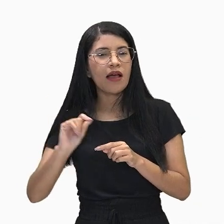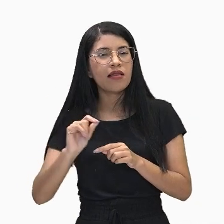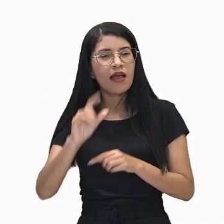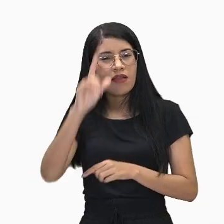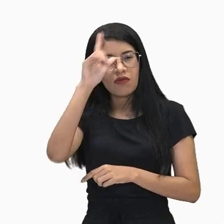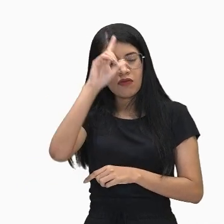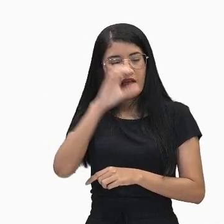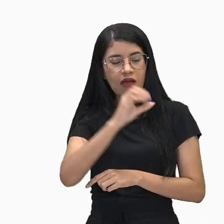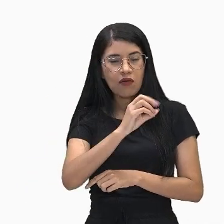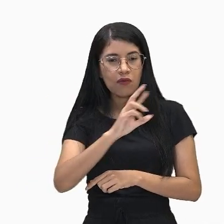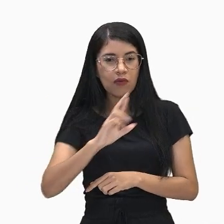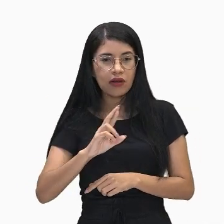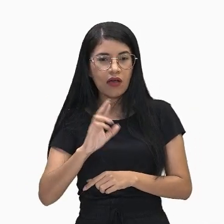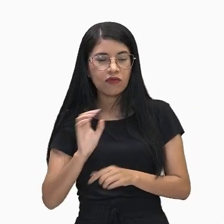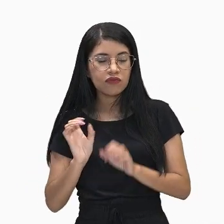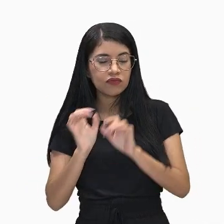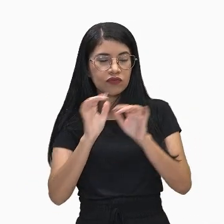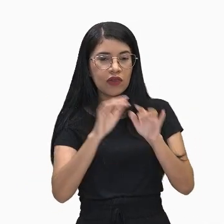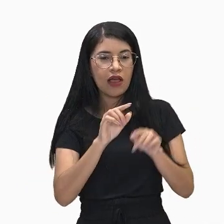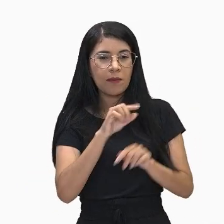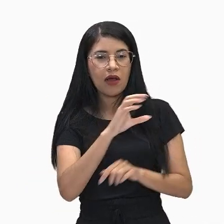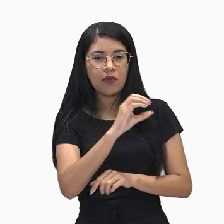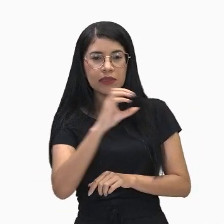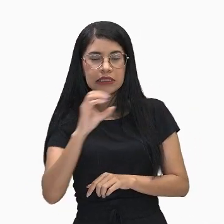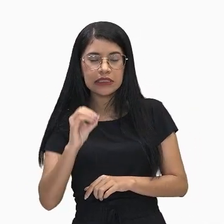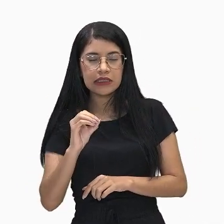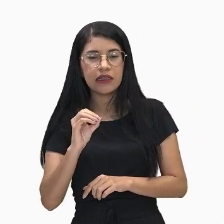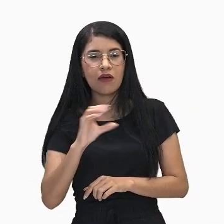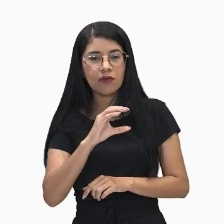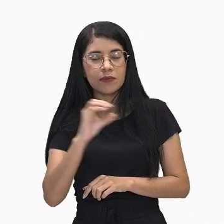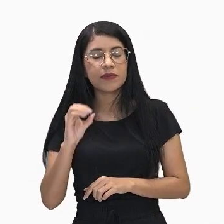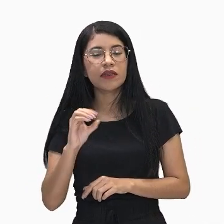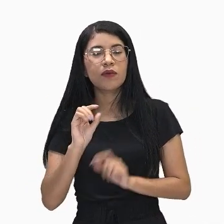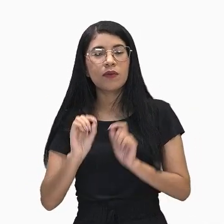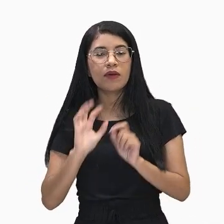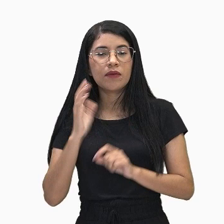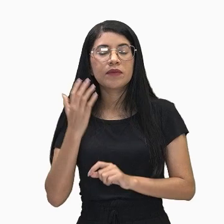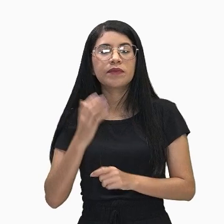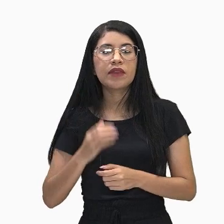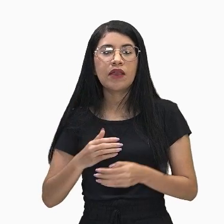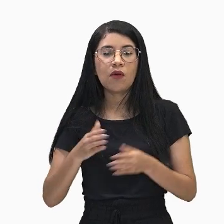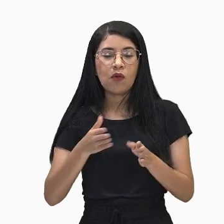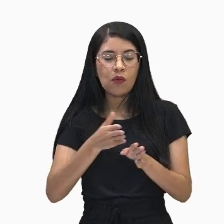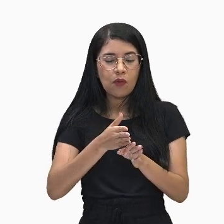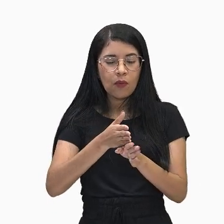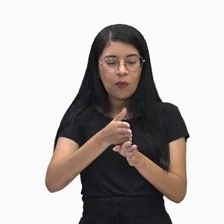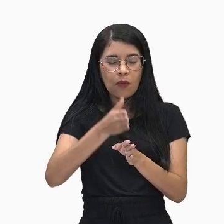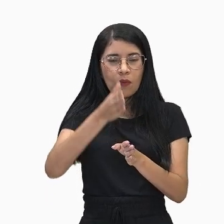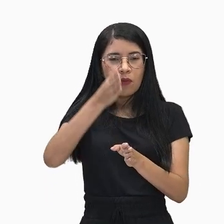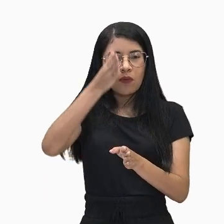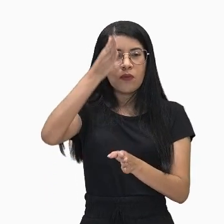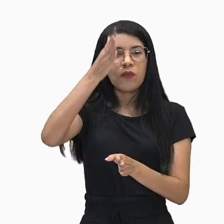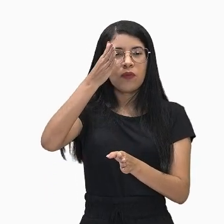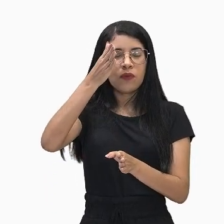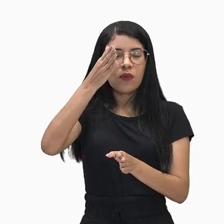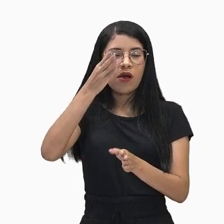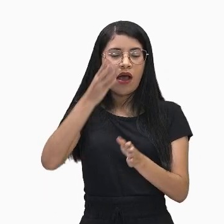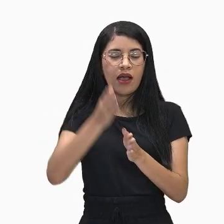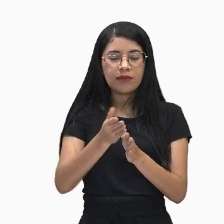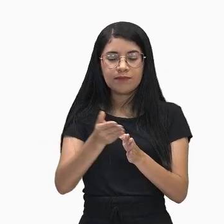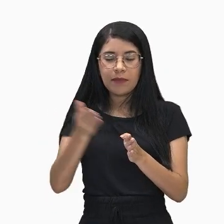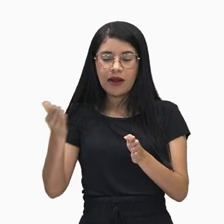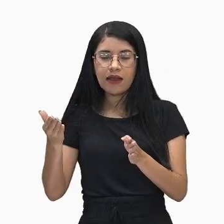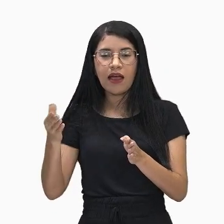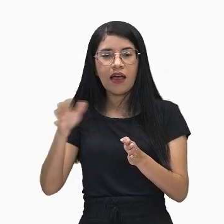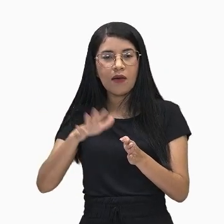para a ocidental, capitalista, os soviéticos construíram o muro que dividiu a cidade ao meio.